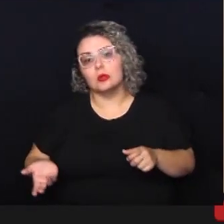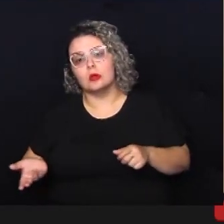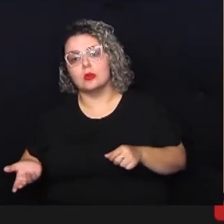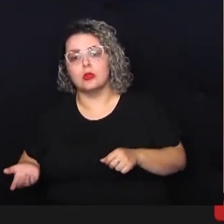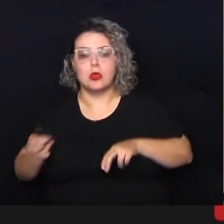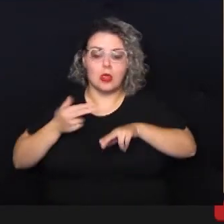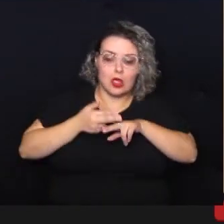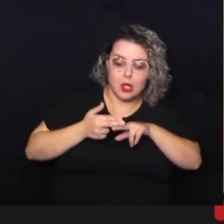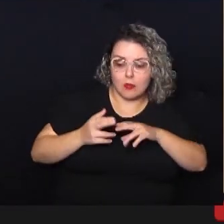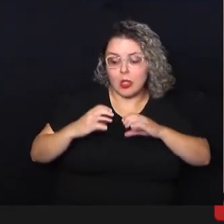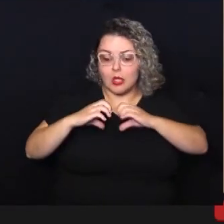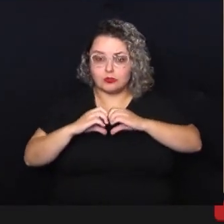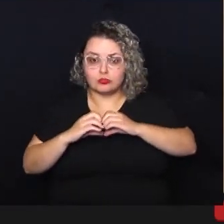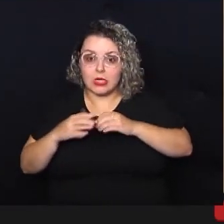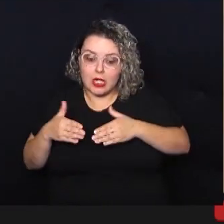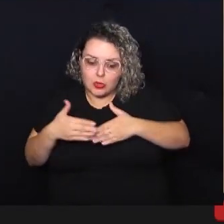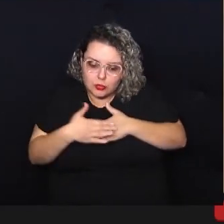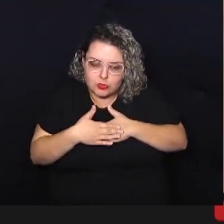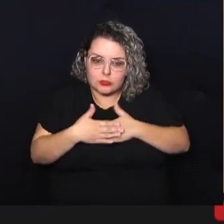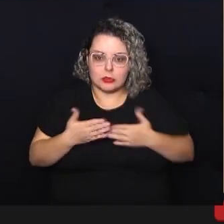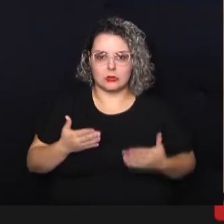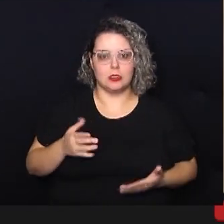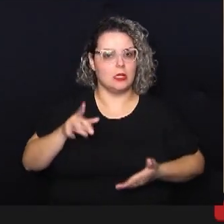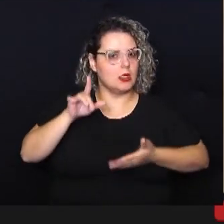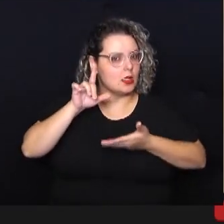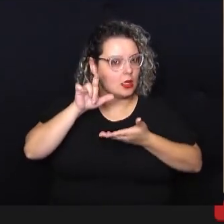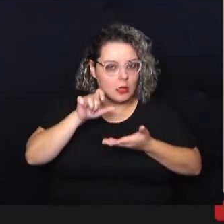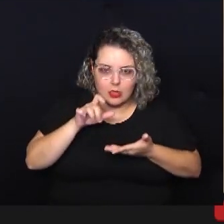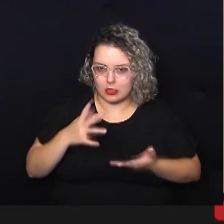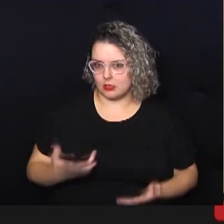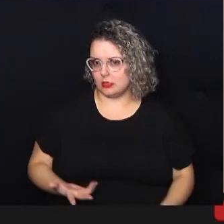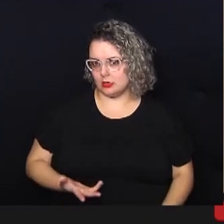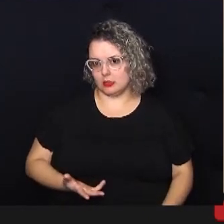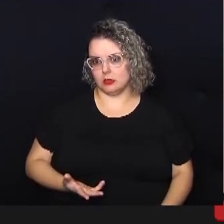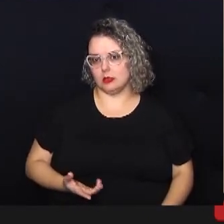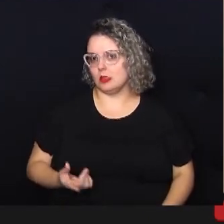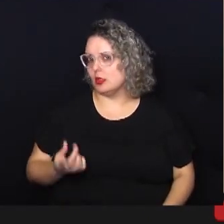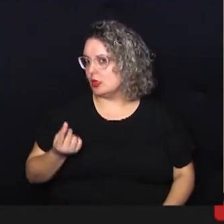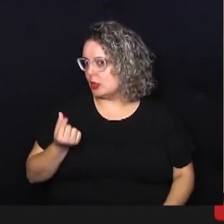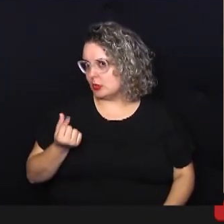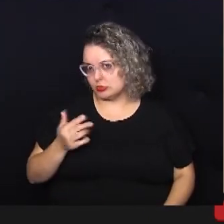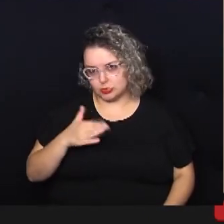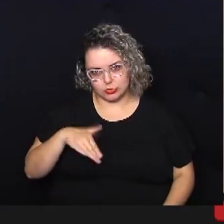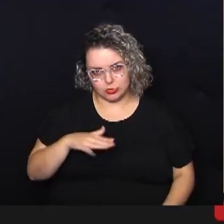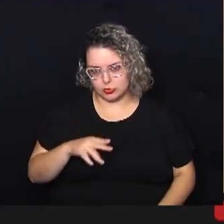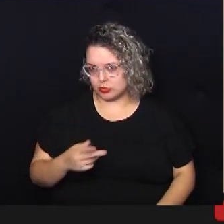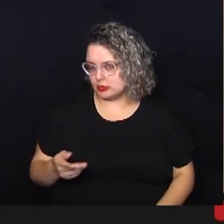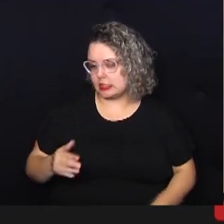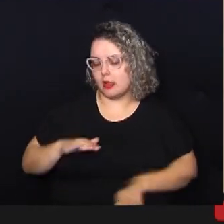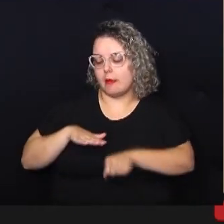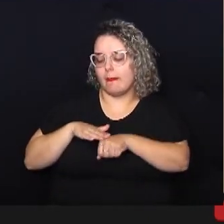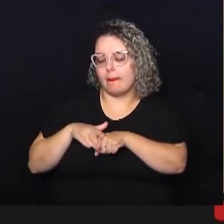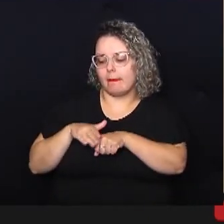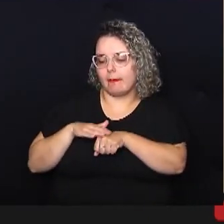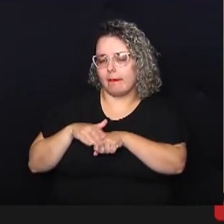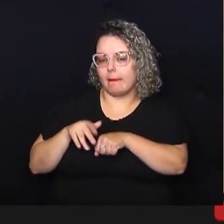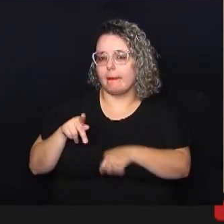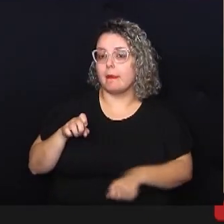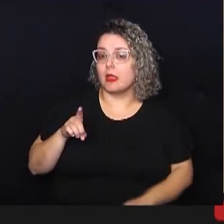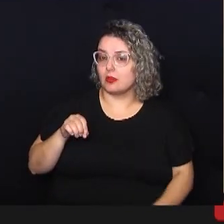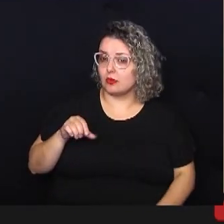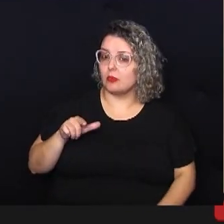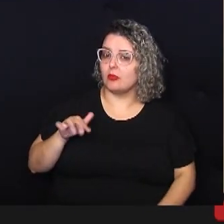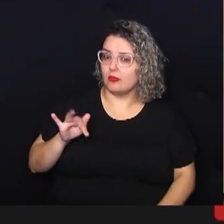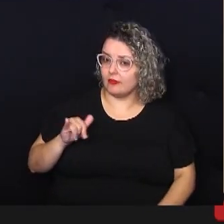lugar, um coraçãozinho. Essas fotos valem muito dinheiro no mercado da pedofilia. É horrível pensar isso, tá? Eu